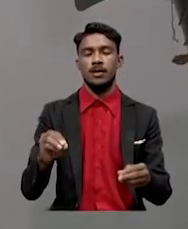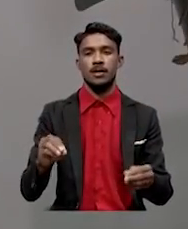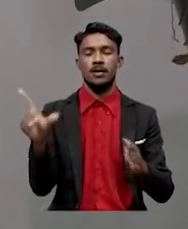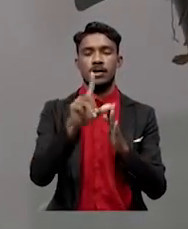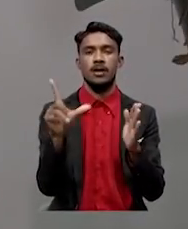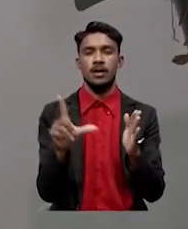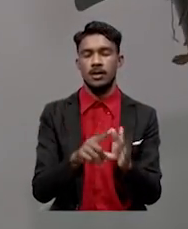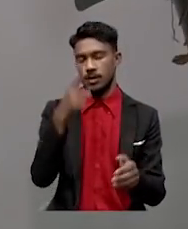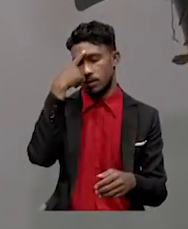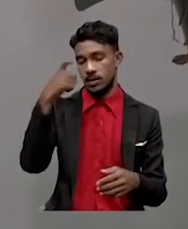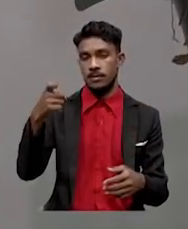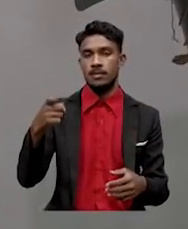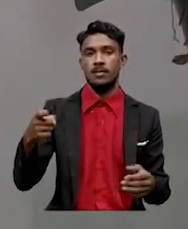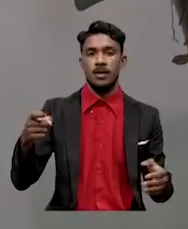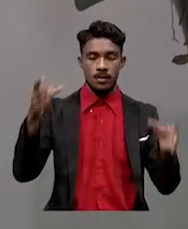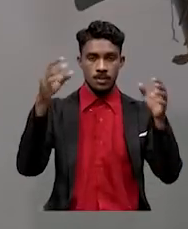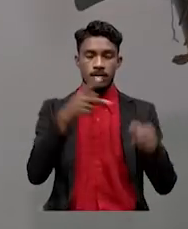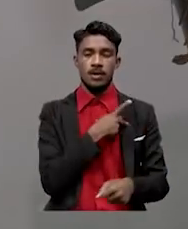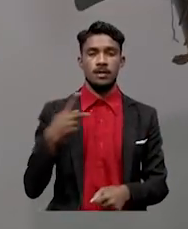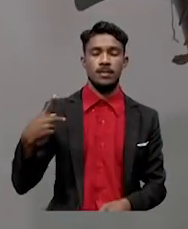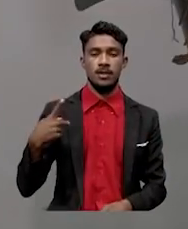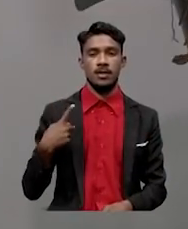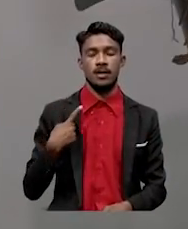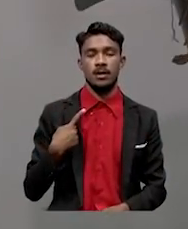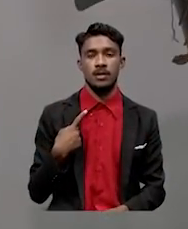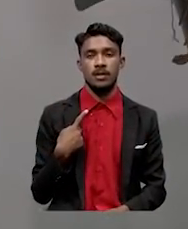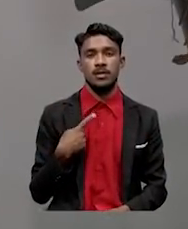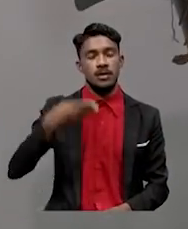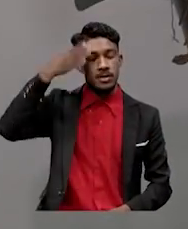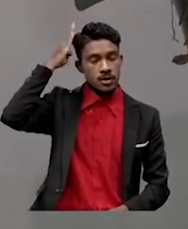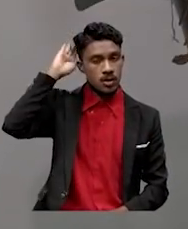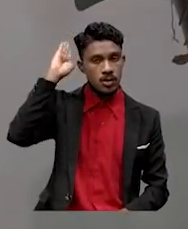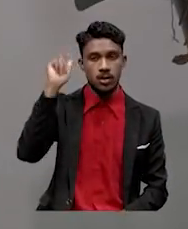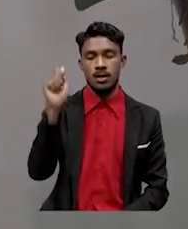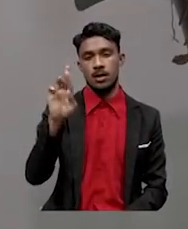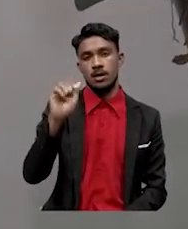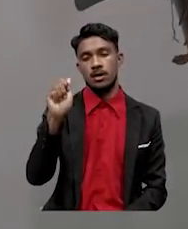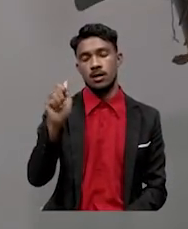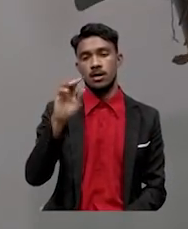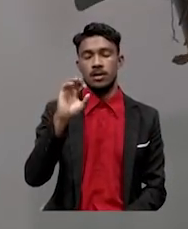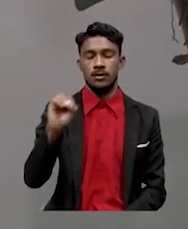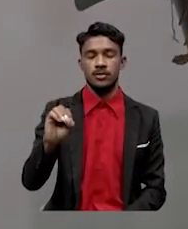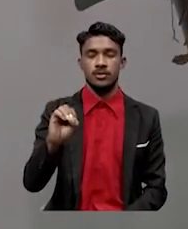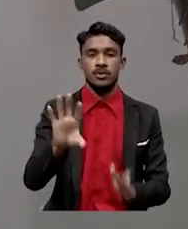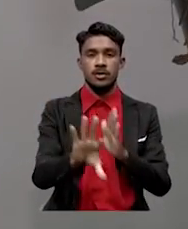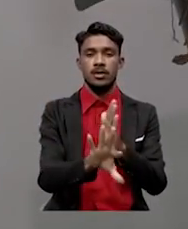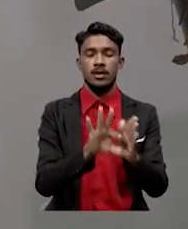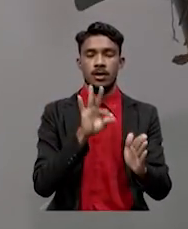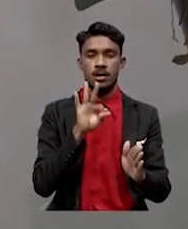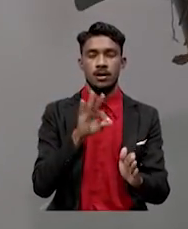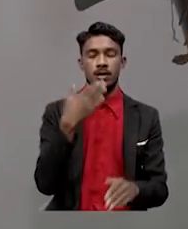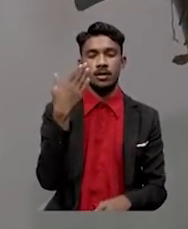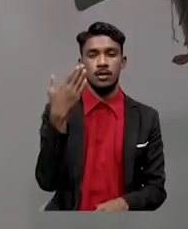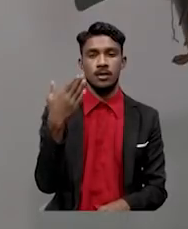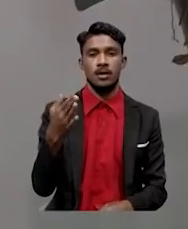regimento parlamentar, nem que é jurídico. Será um regimento mental, né? Se é tão, minha jurídica,